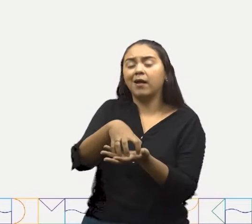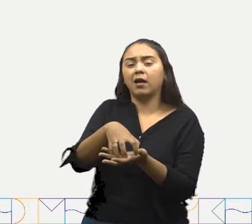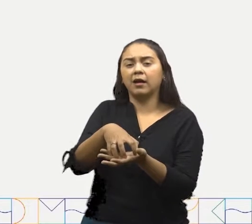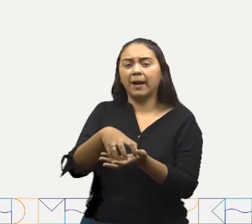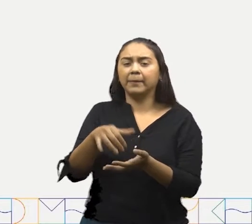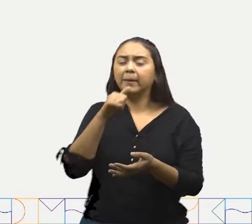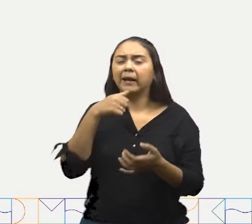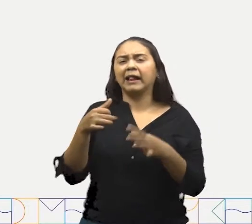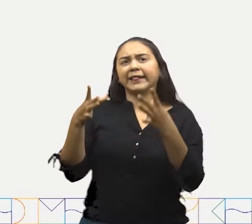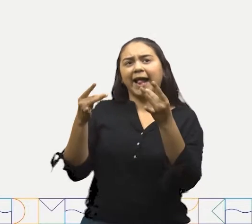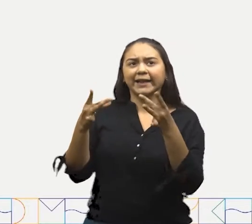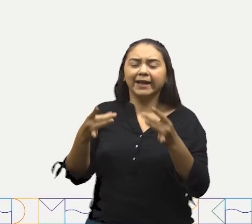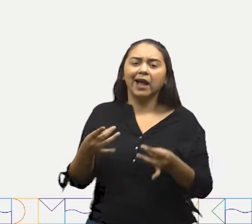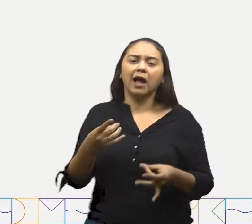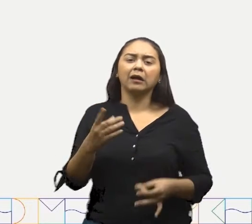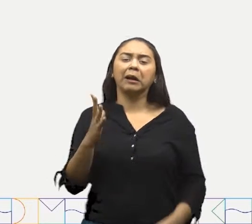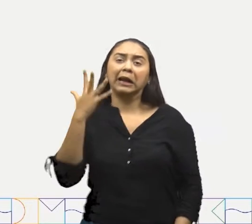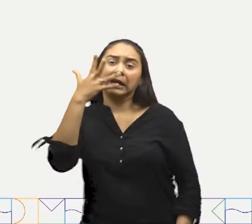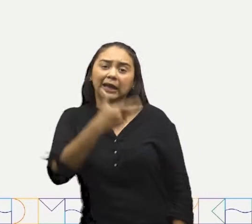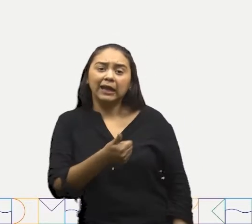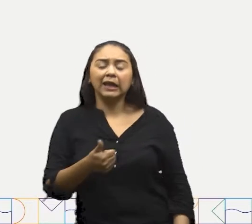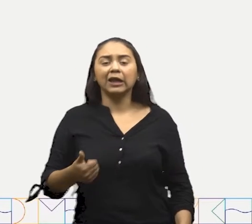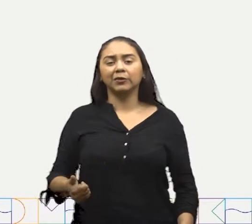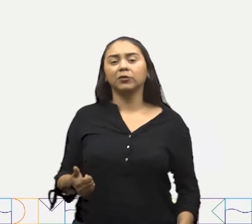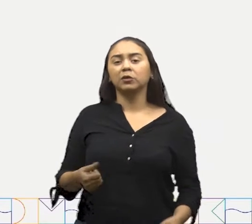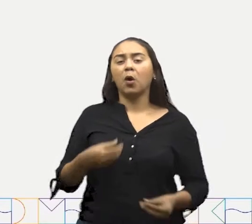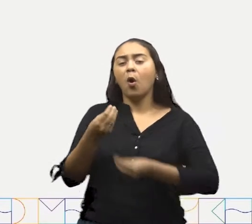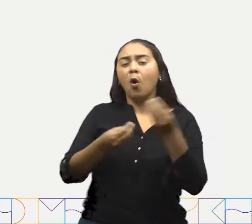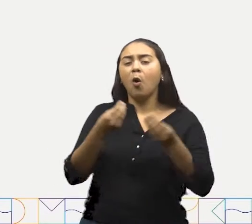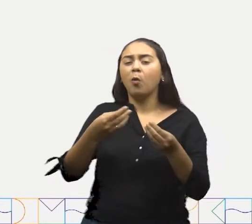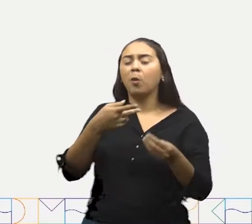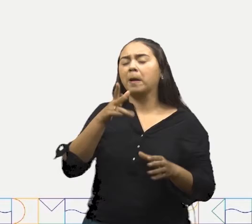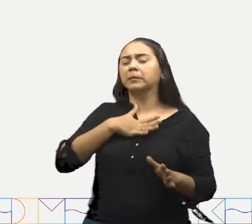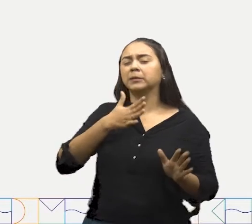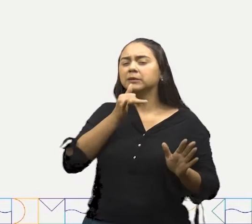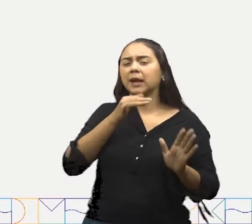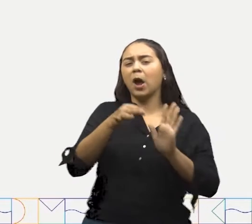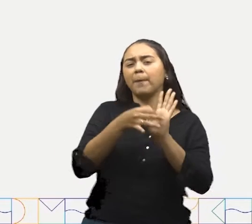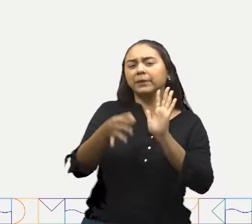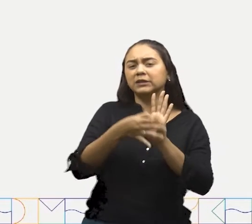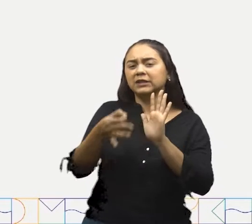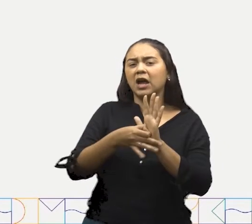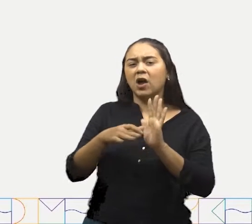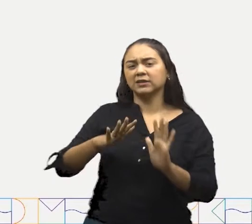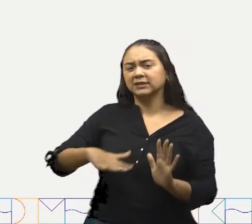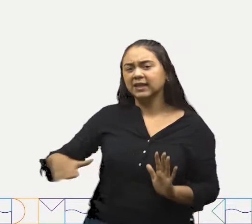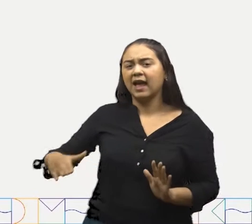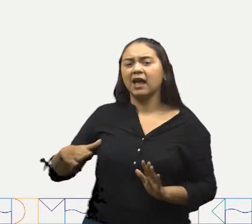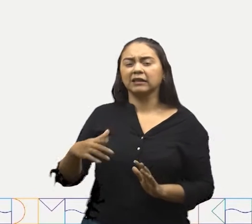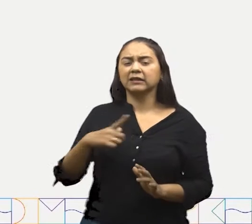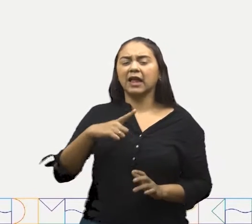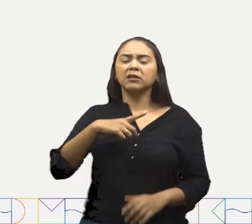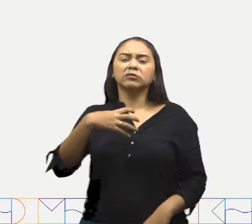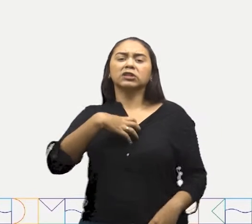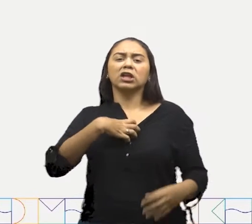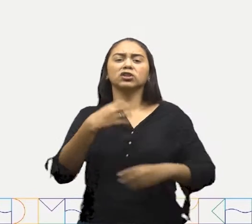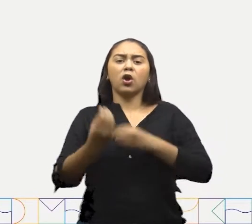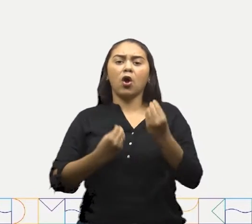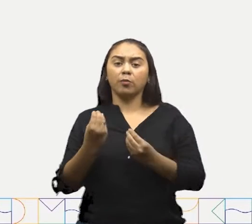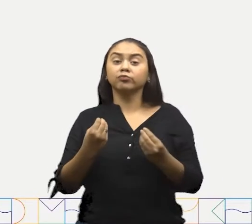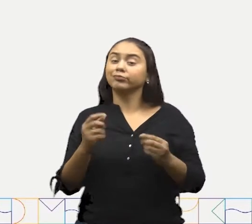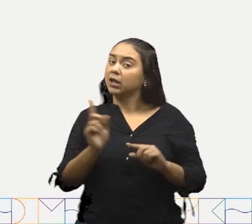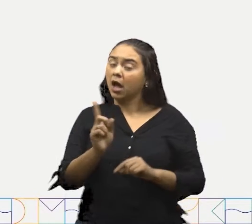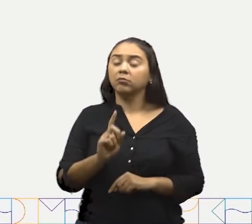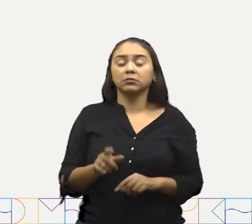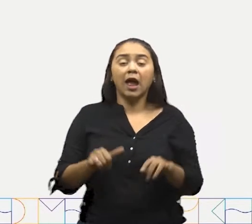sobre como o dia da inauguração estava lindo ou comentando como as crianças da cidade estavam se sentindo naquele dia.